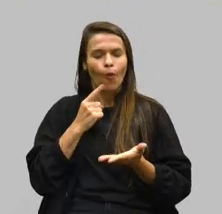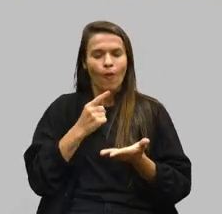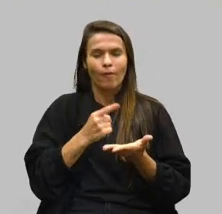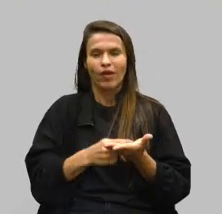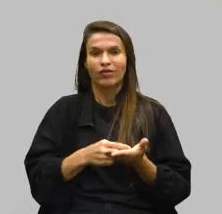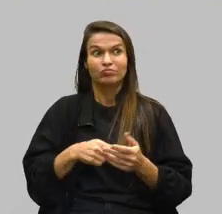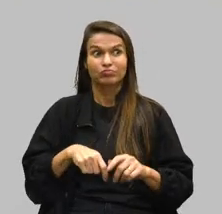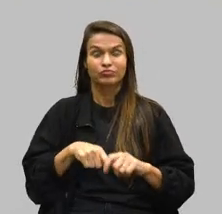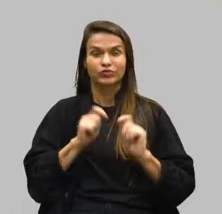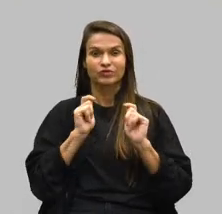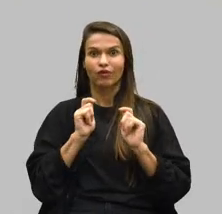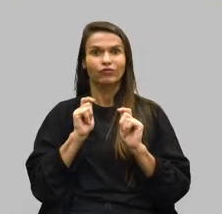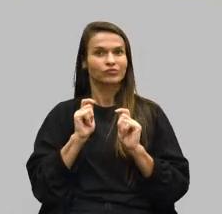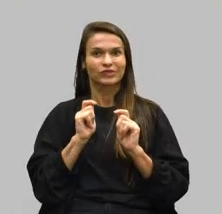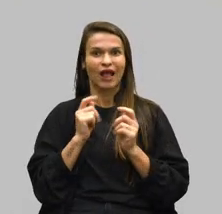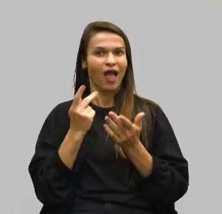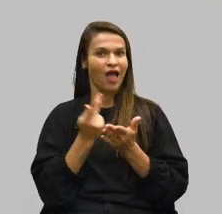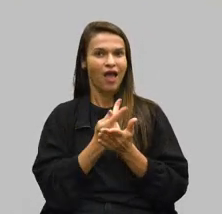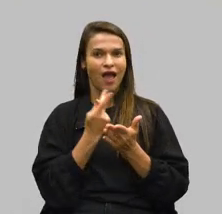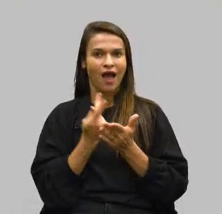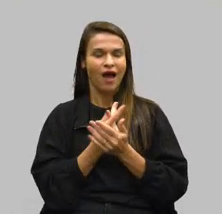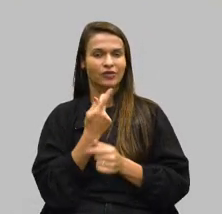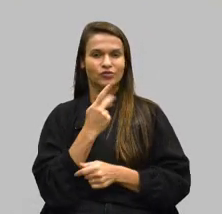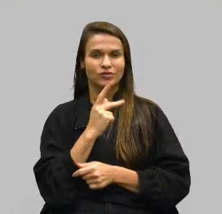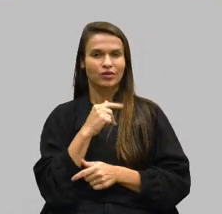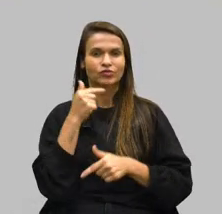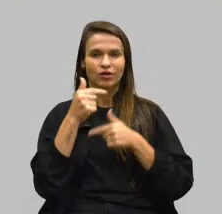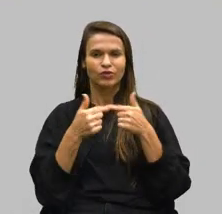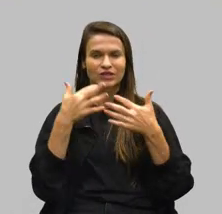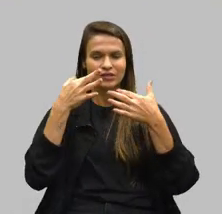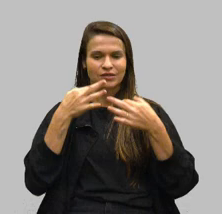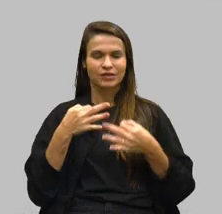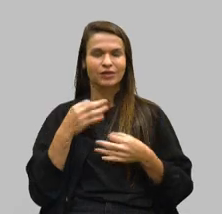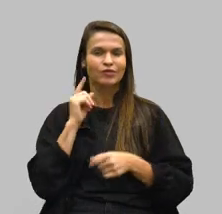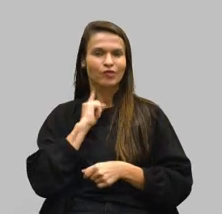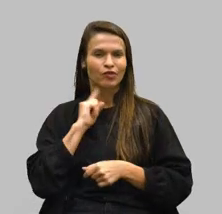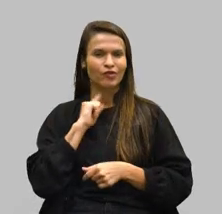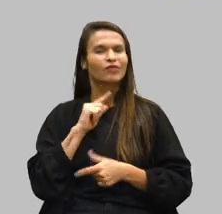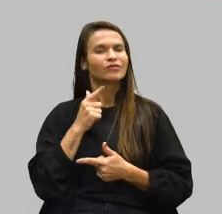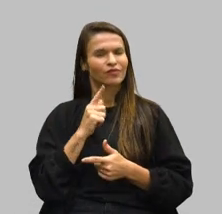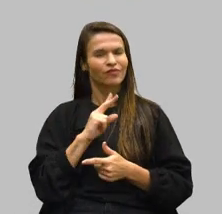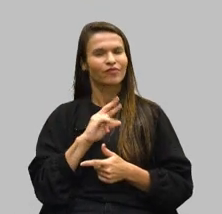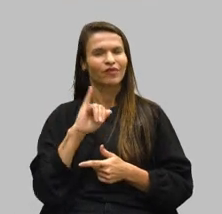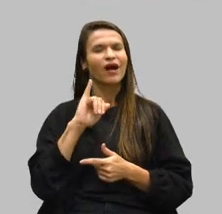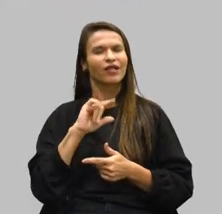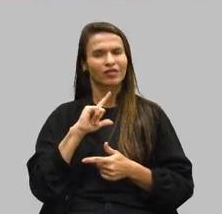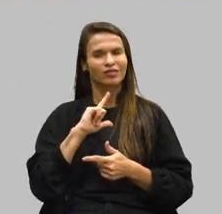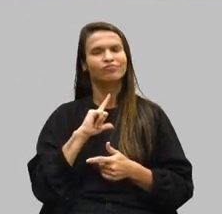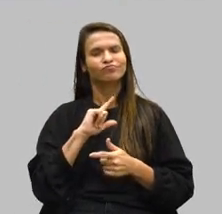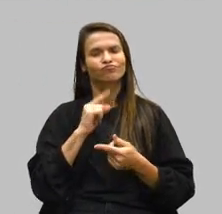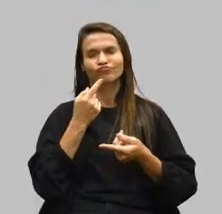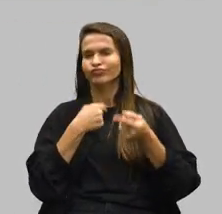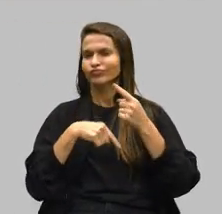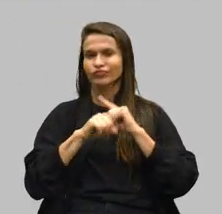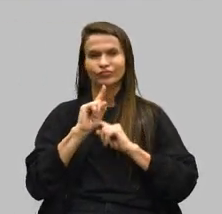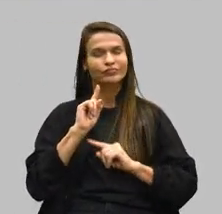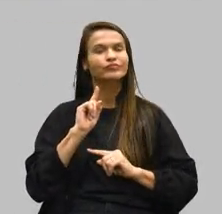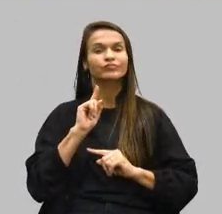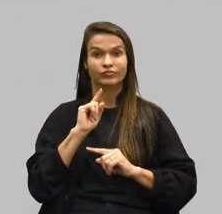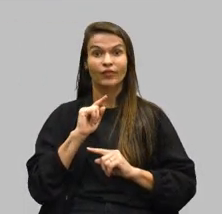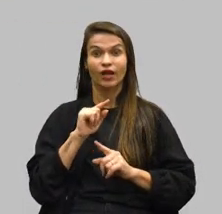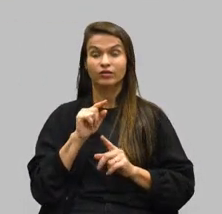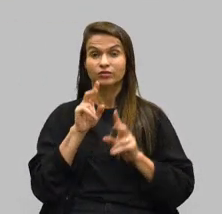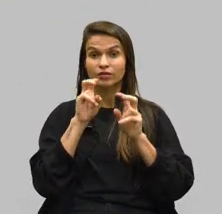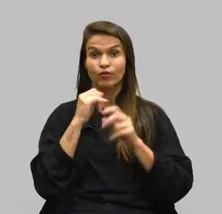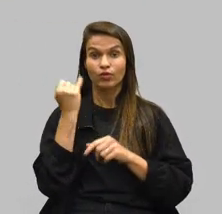possibilidade de dar errado o seu trabalho eu tenho certeza que Minas Gerais vai ganhar muito com a sua presença lá e essa questão para mim também é de extrema importância